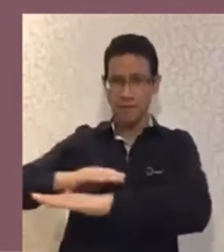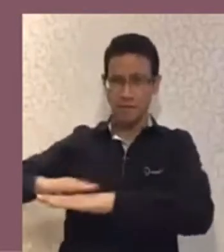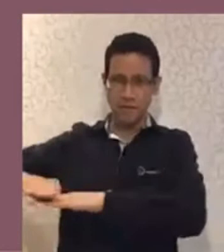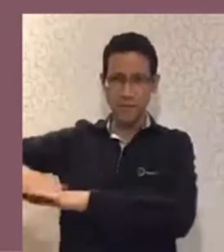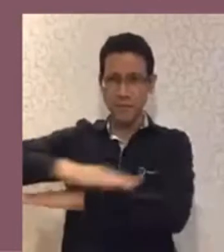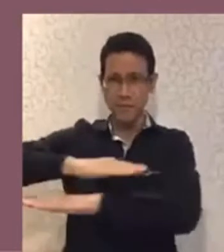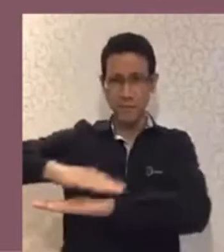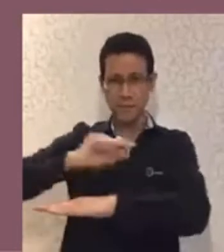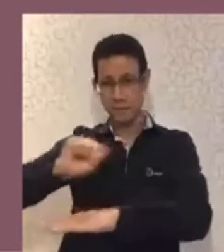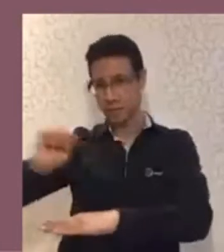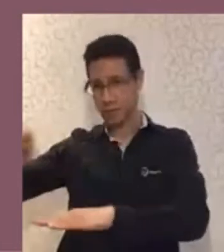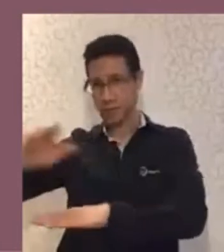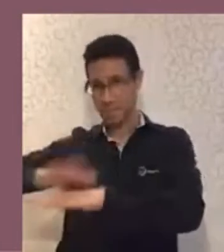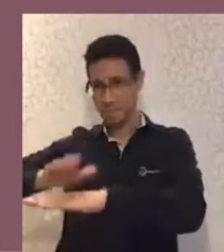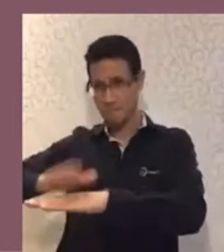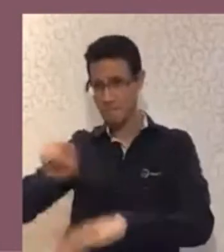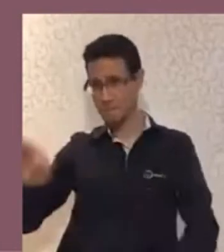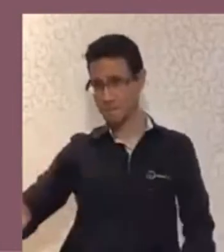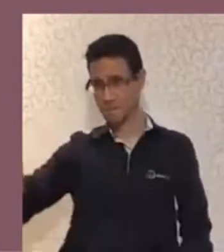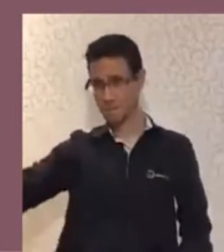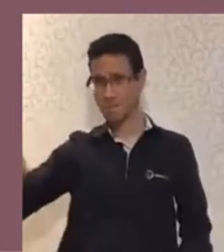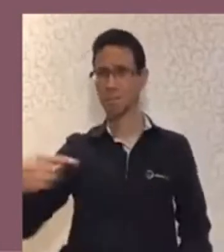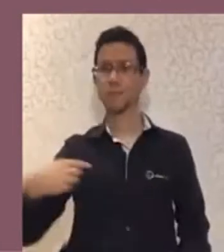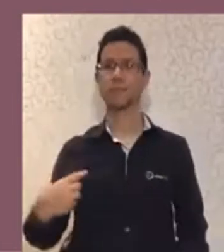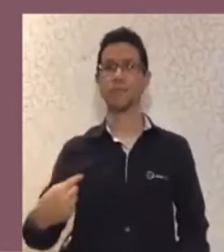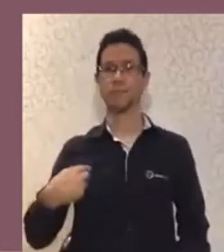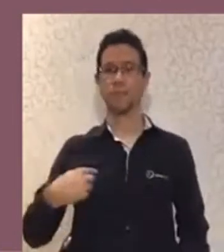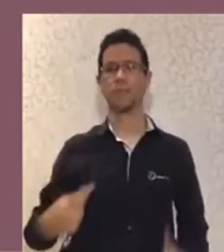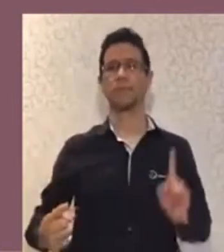limpo, eu saúdo essa pessoa.